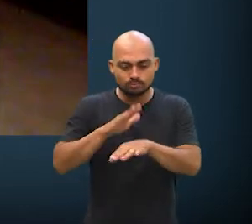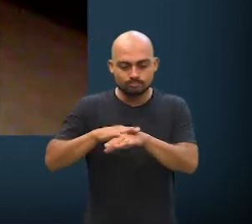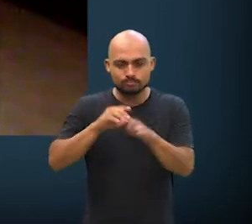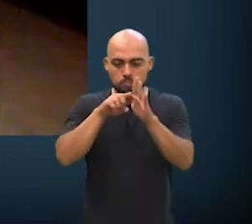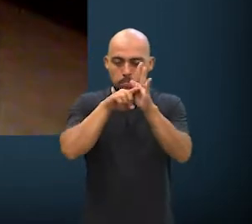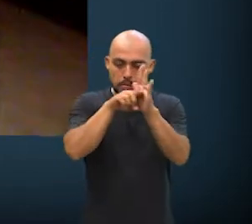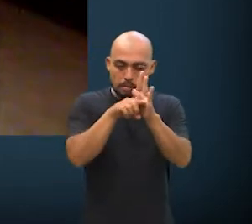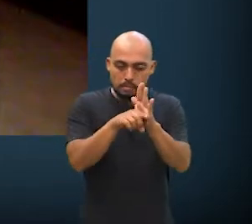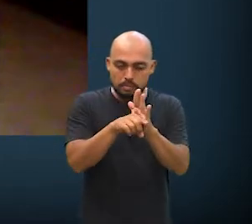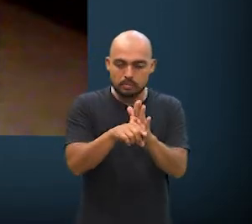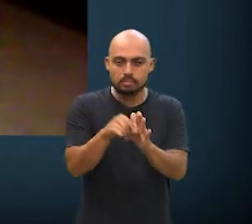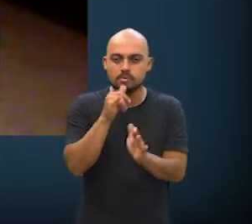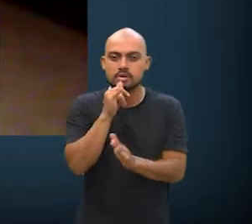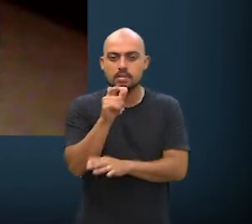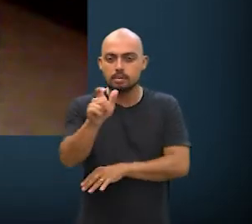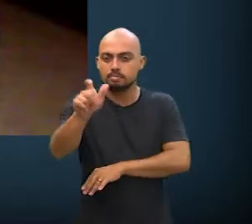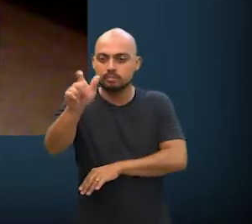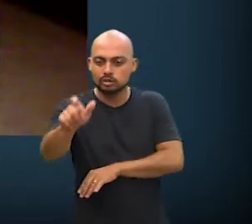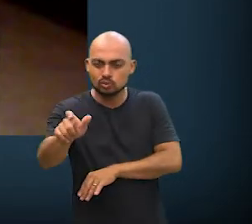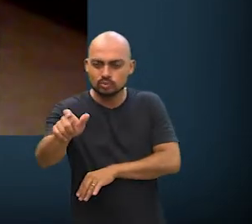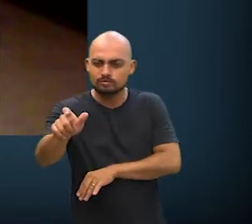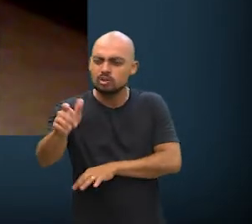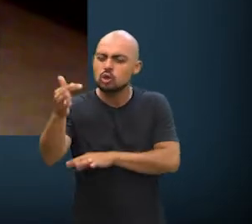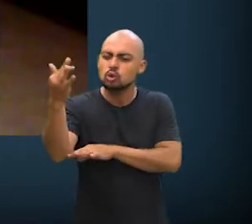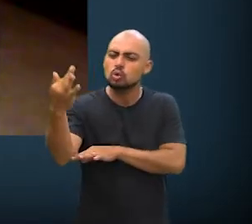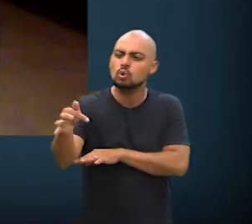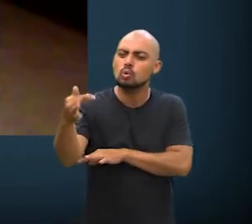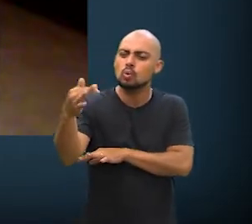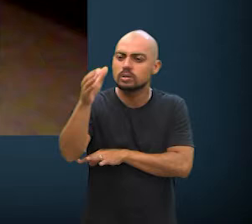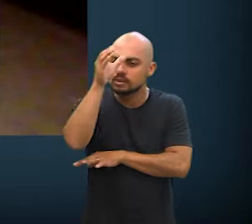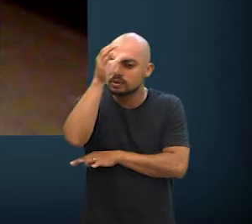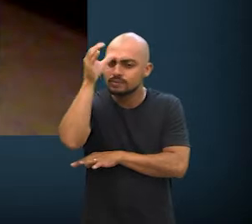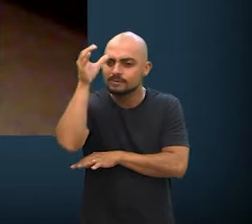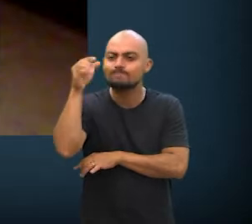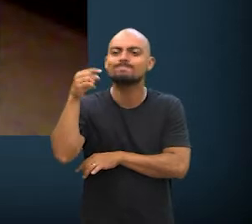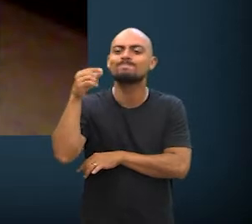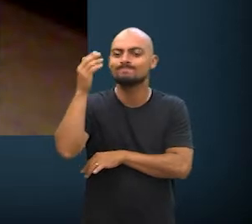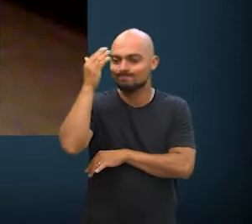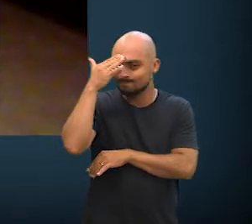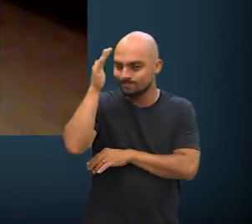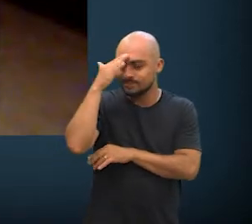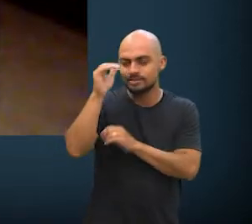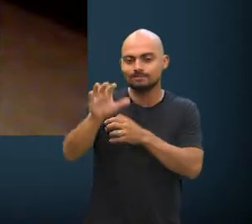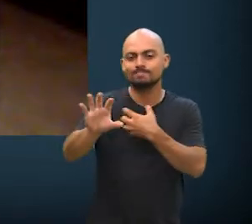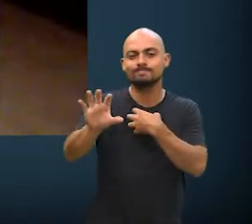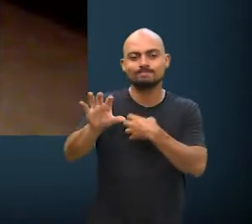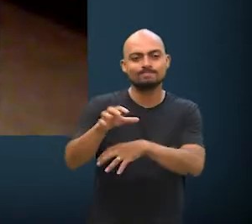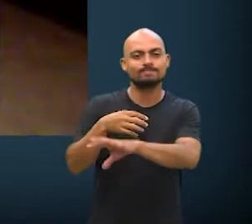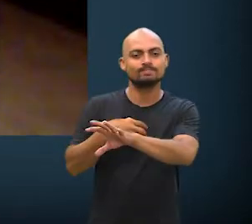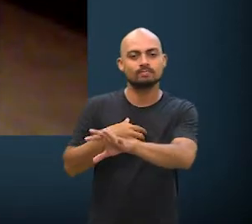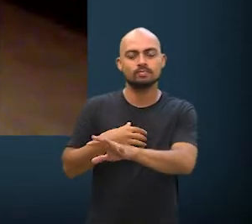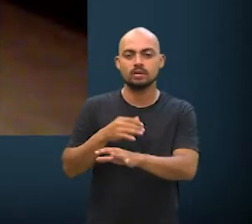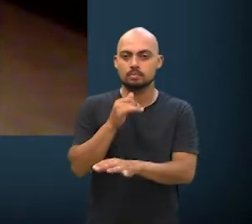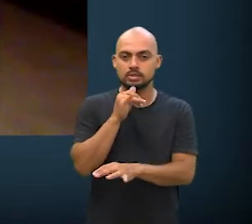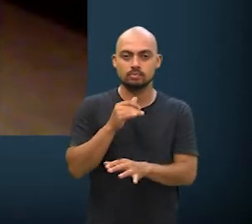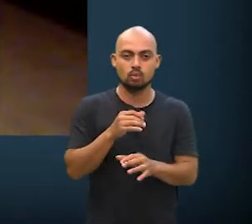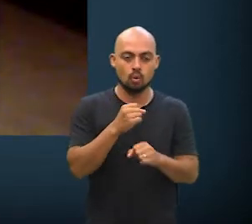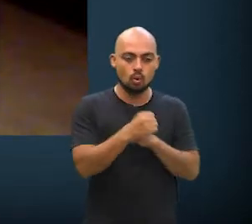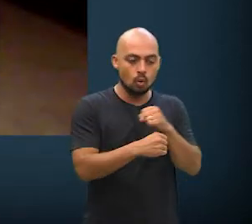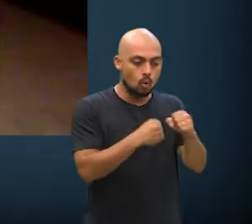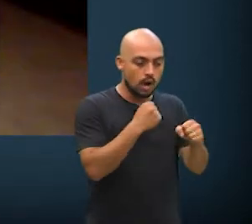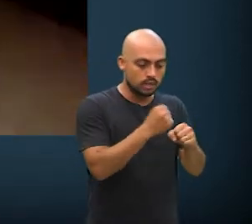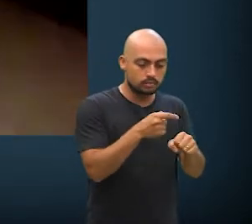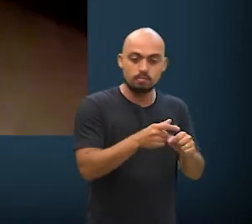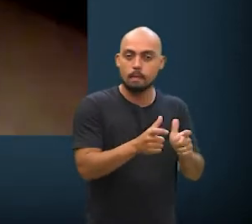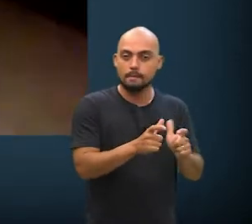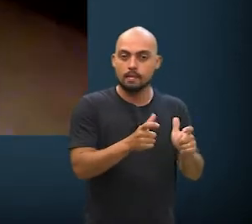começar a entender a dor do meu cliente. Pô, eu tenho gente aqui, a GoCap, né, cresceu em um ano que era para ter crescido em 5, porque